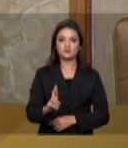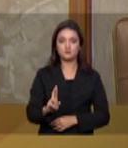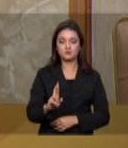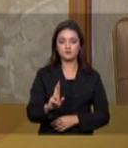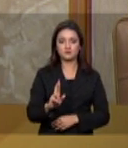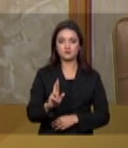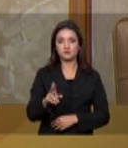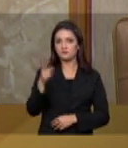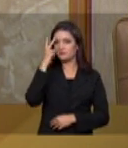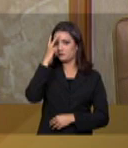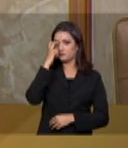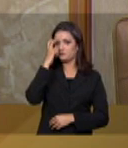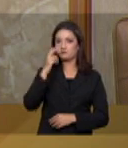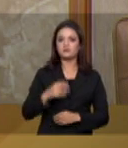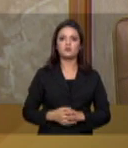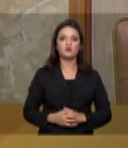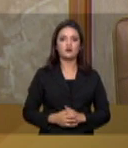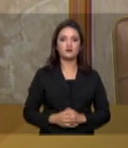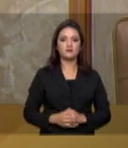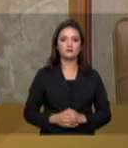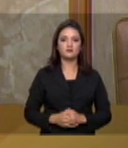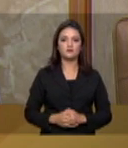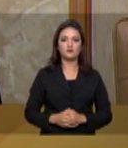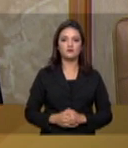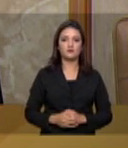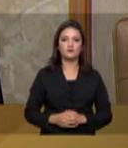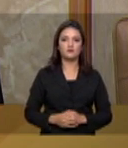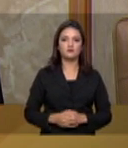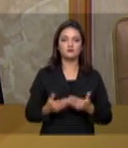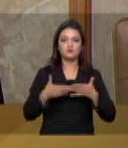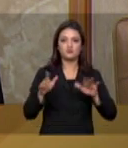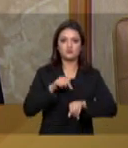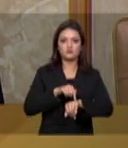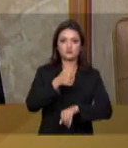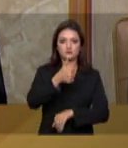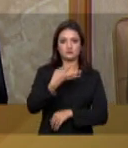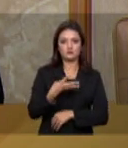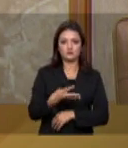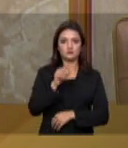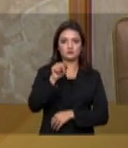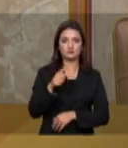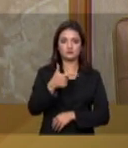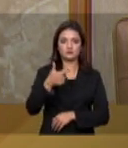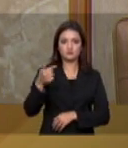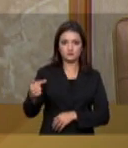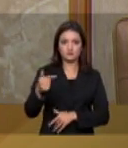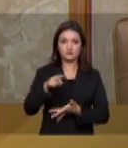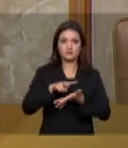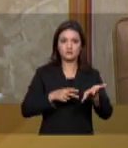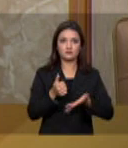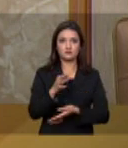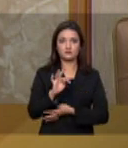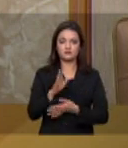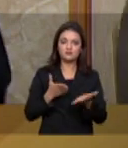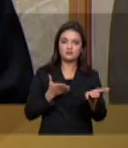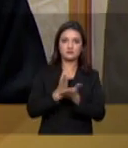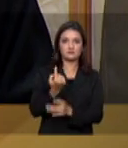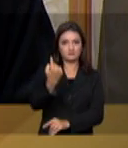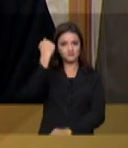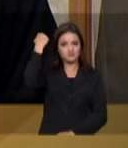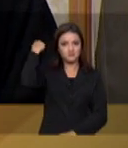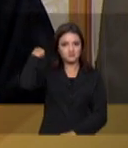República Doutor António Augusto Brandão de Aras abriu-se a sessão às 14:27 sendo lida e aprovada a ata da sessão